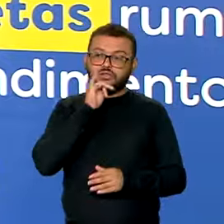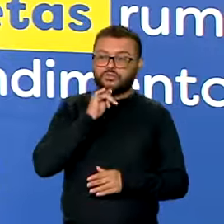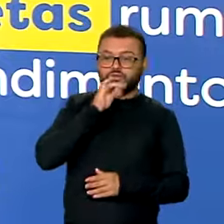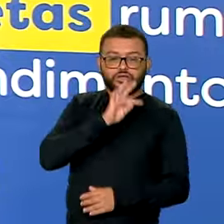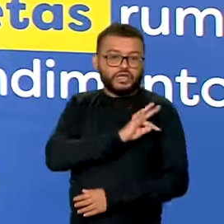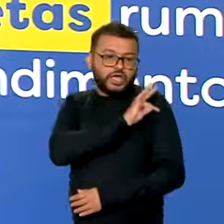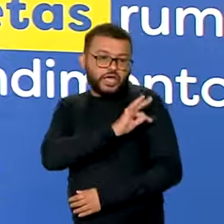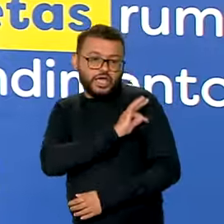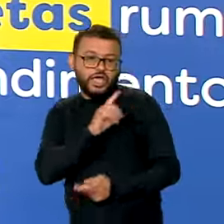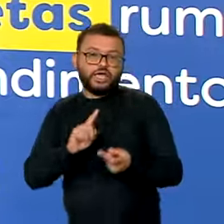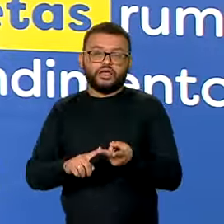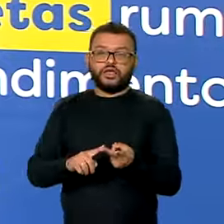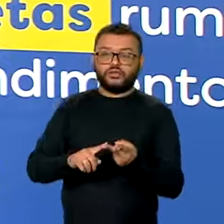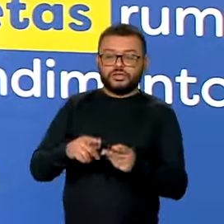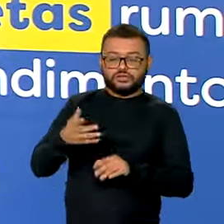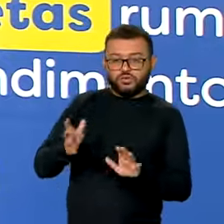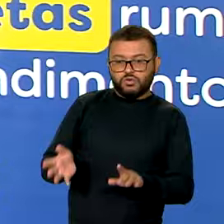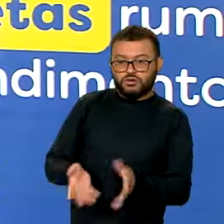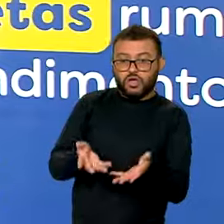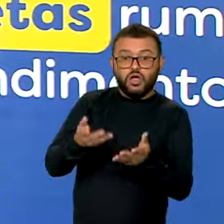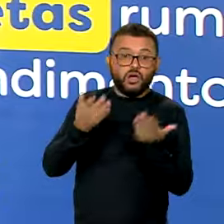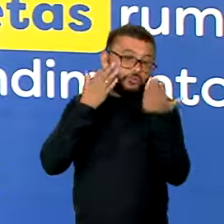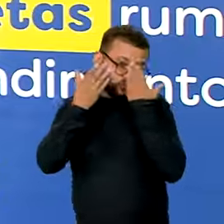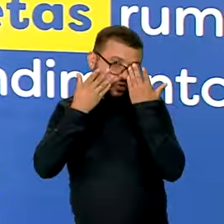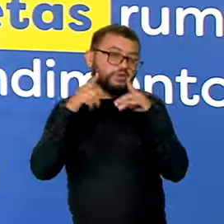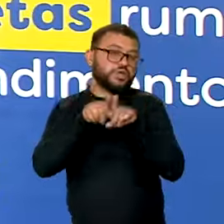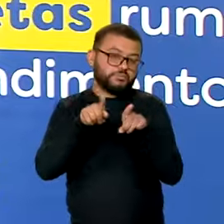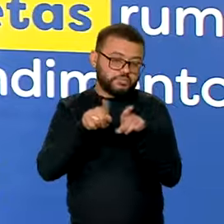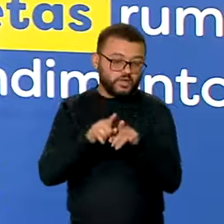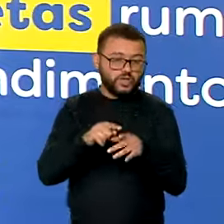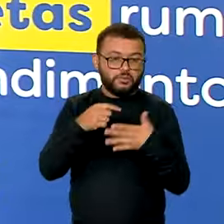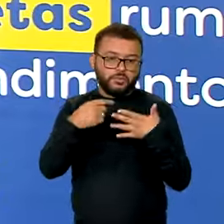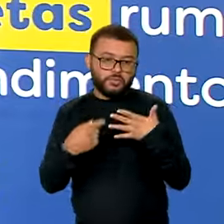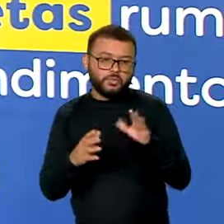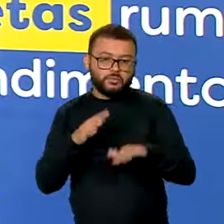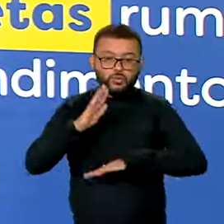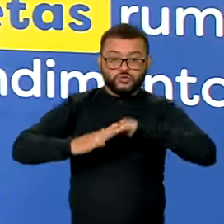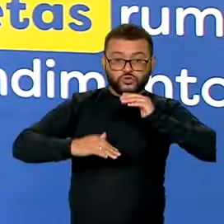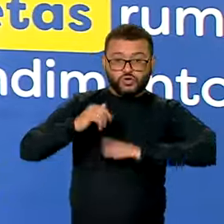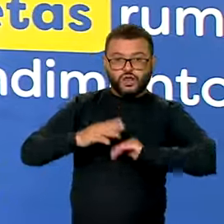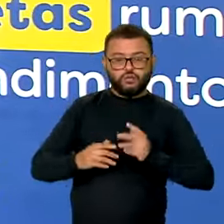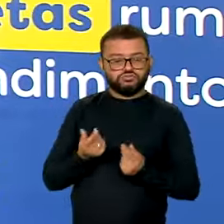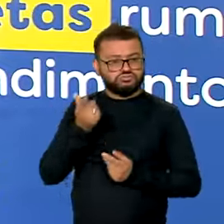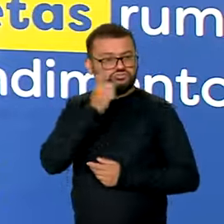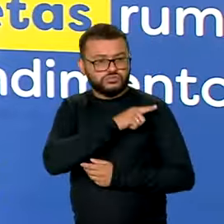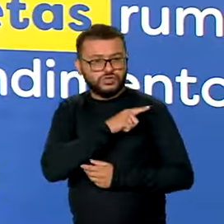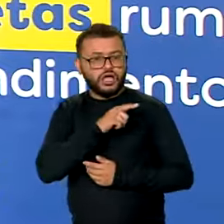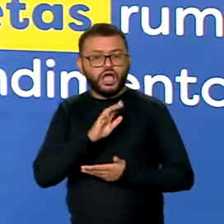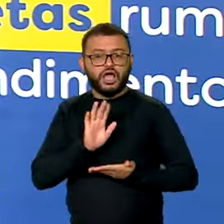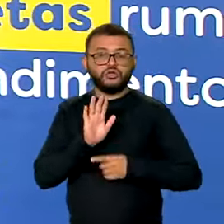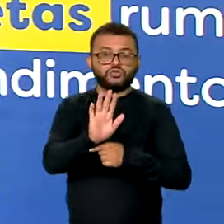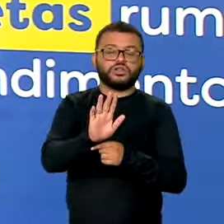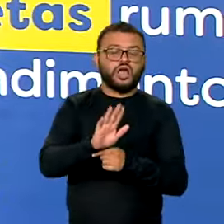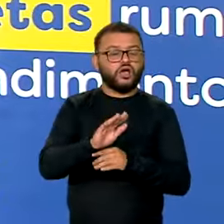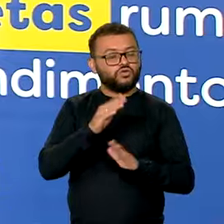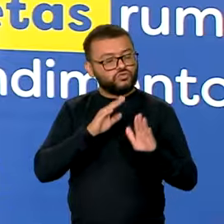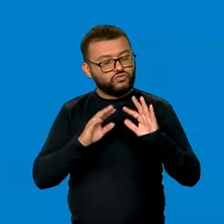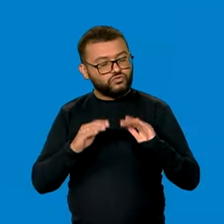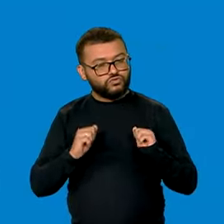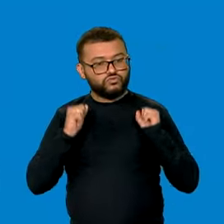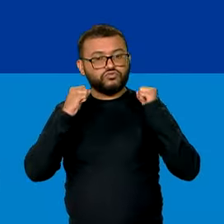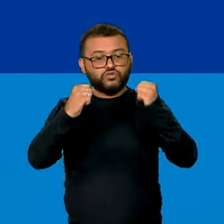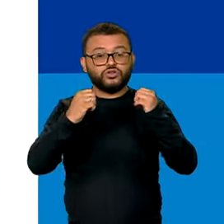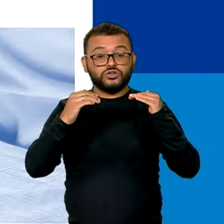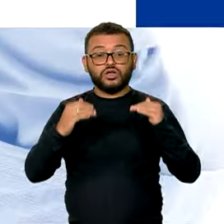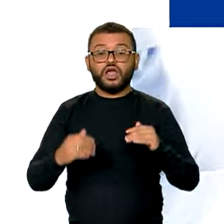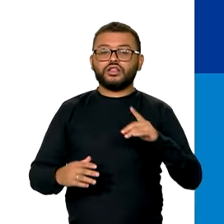Então, desde os técnicos, preparadores físicos, psicólogos e toda essa gama de profissionais também, para que todos estejam no alto rendimento juntos.